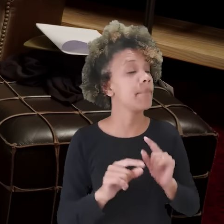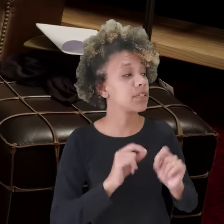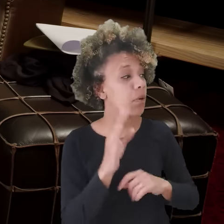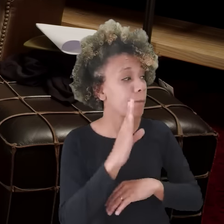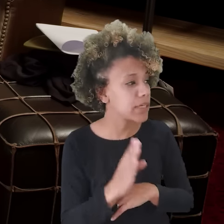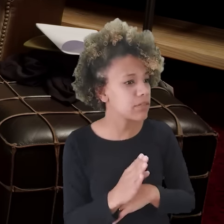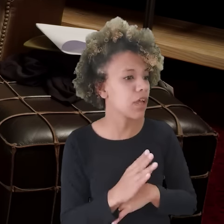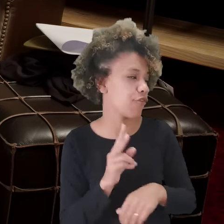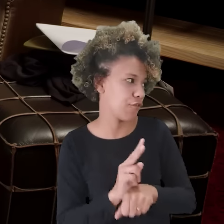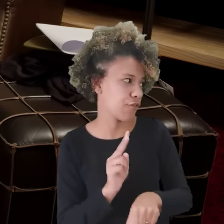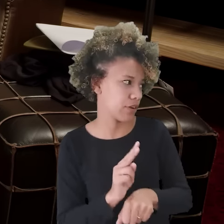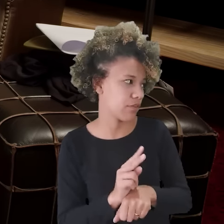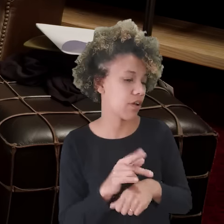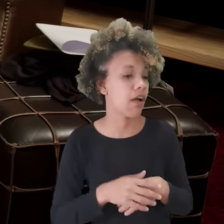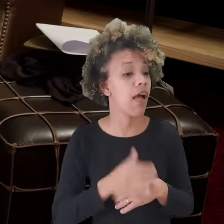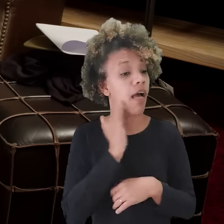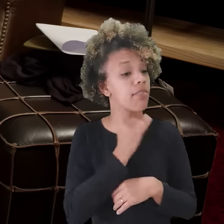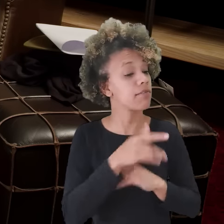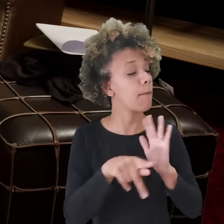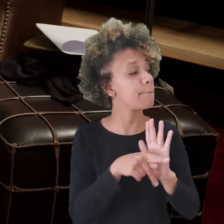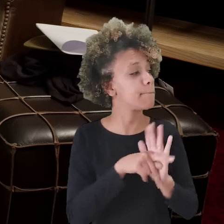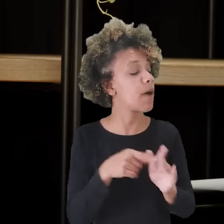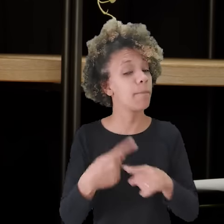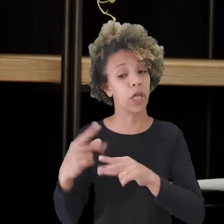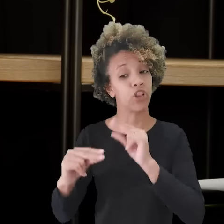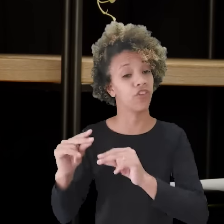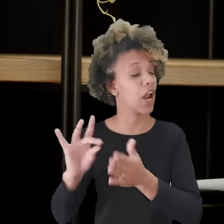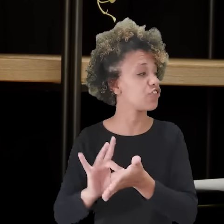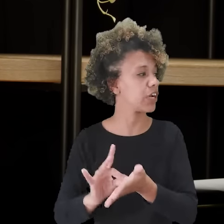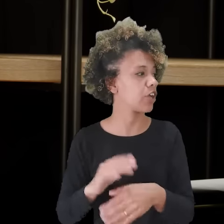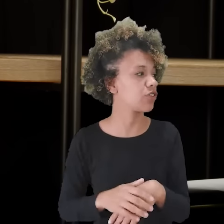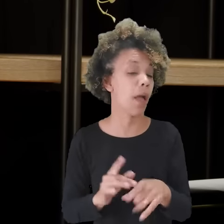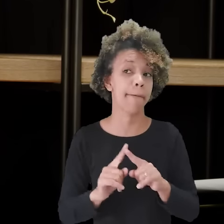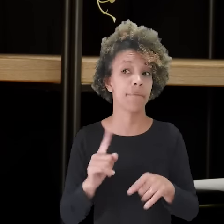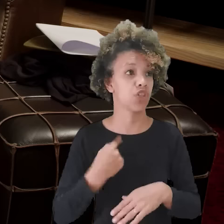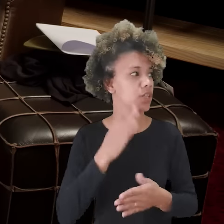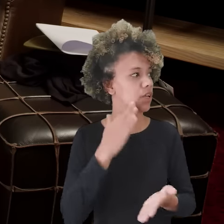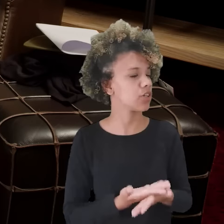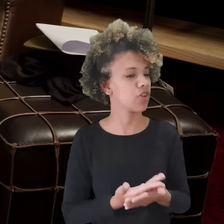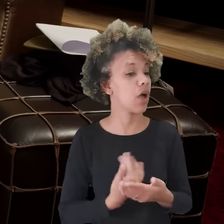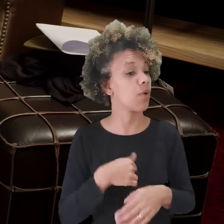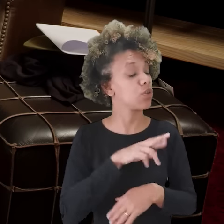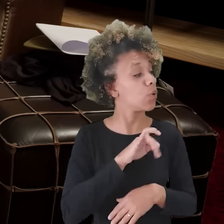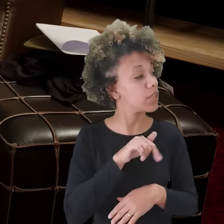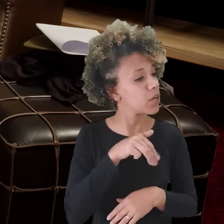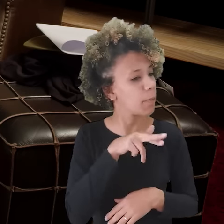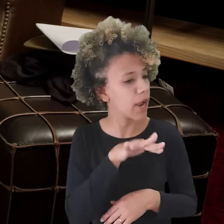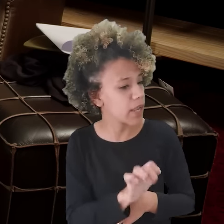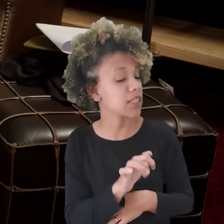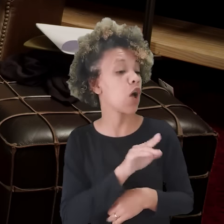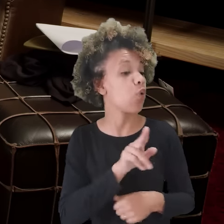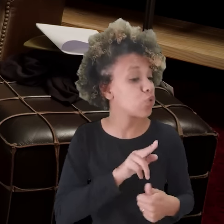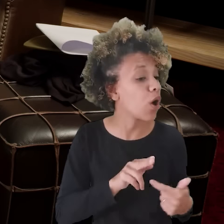mas isso aí é uma é uma parada brasileira a gente foi criado com novela Nossa narrador porque a novela de verdade né e a gente acredita nisso aí quando vai o Rodrigo